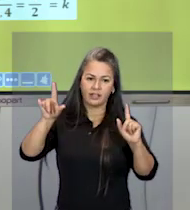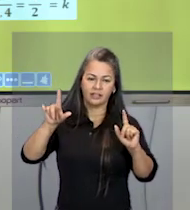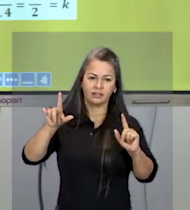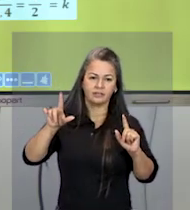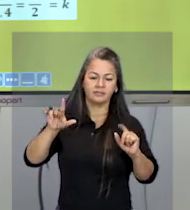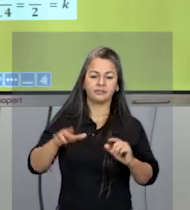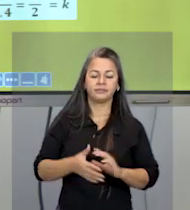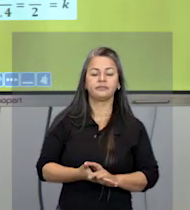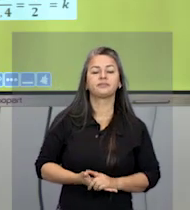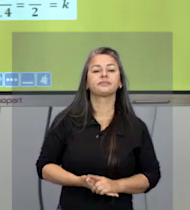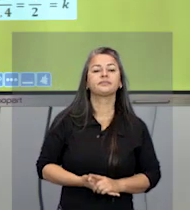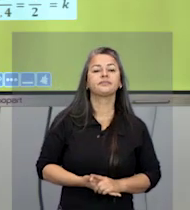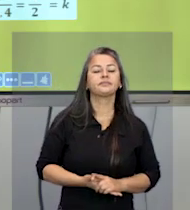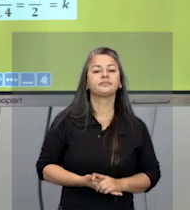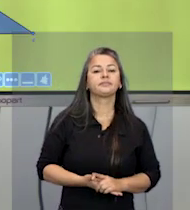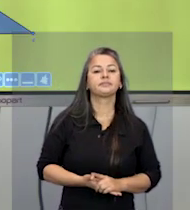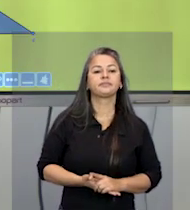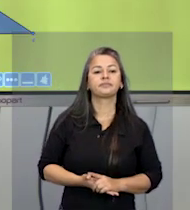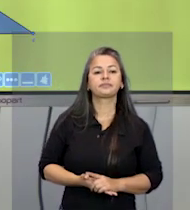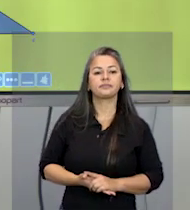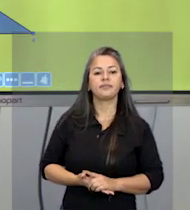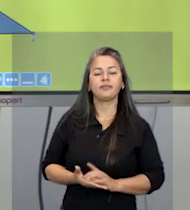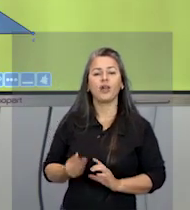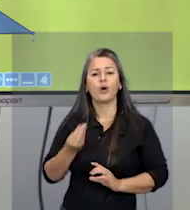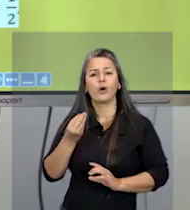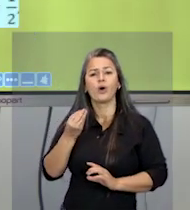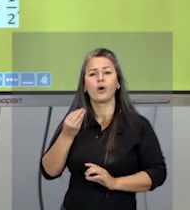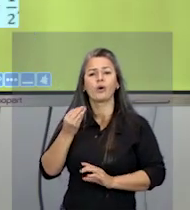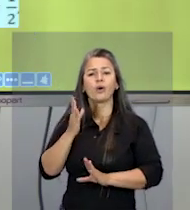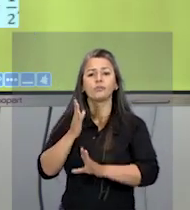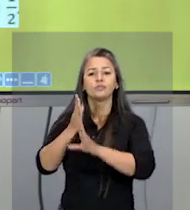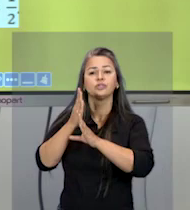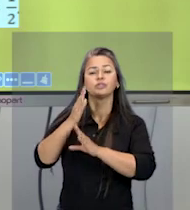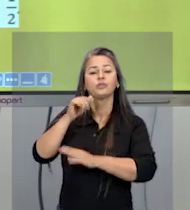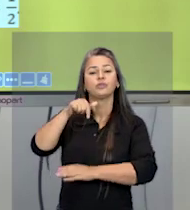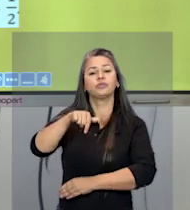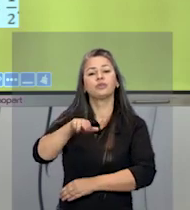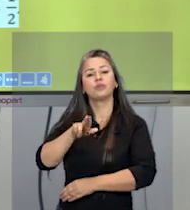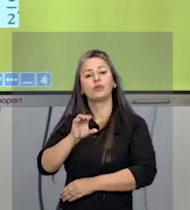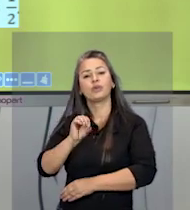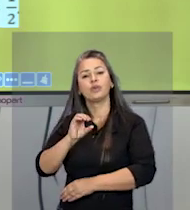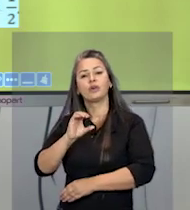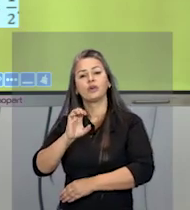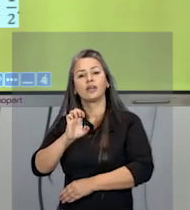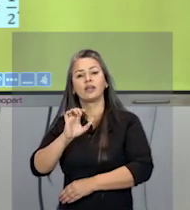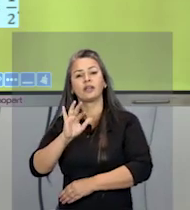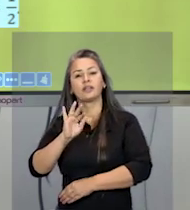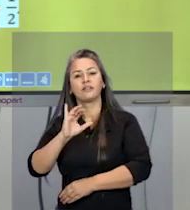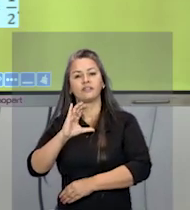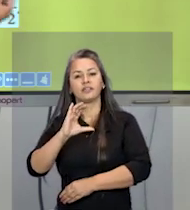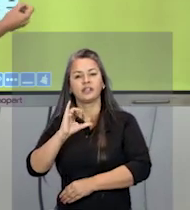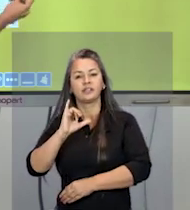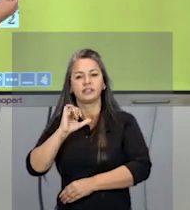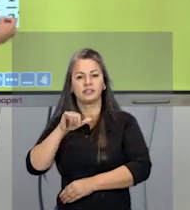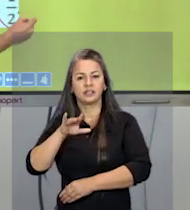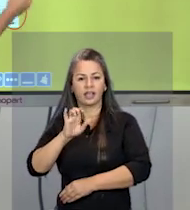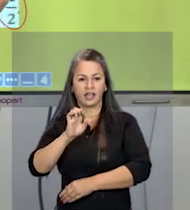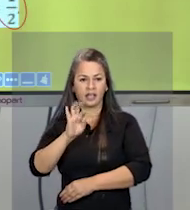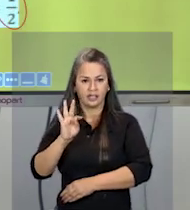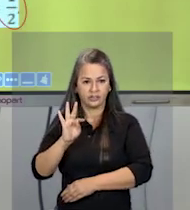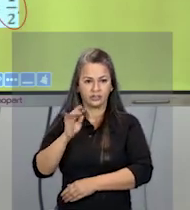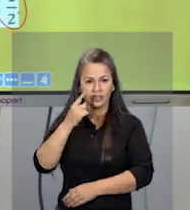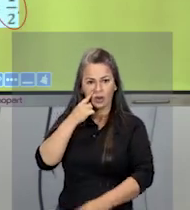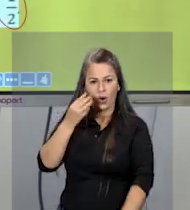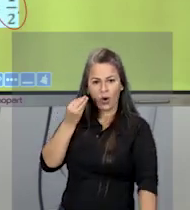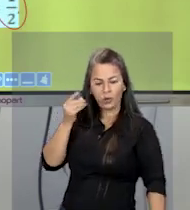que procede então para determinar o coeficiente da área. Dessa maneira aqui, ó, nós já observamos que 1/4 é diferente